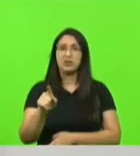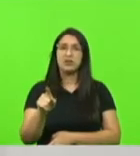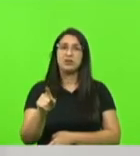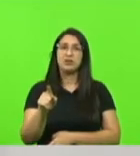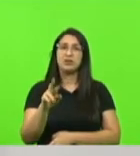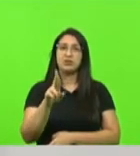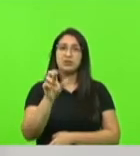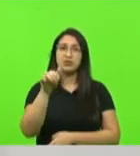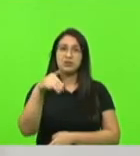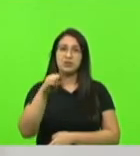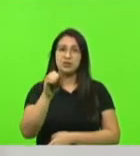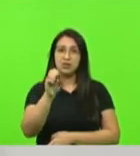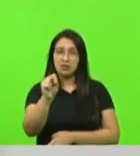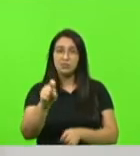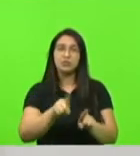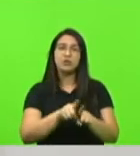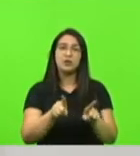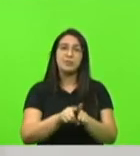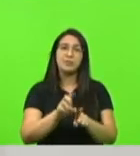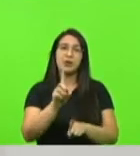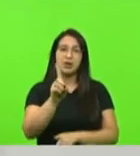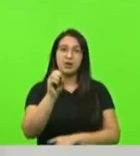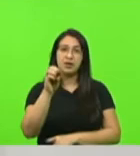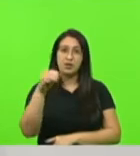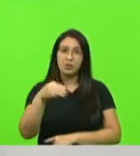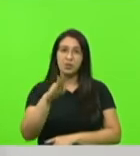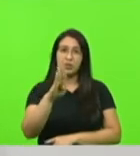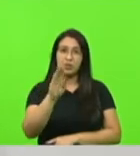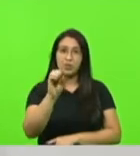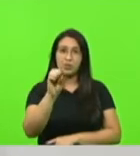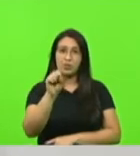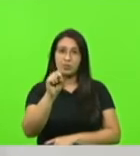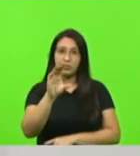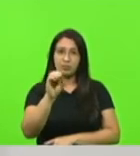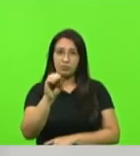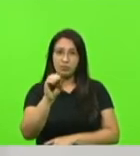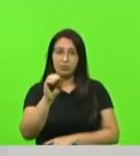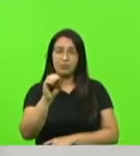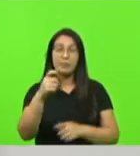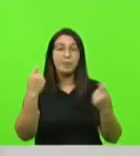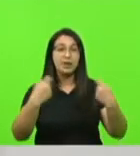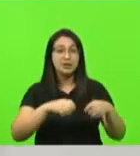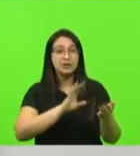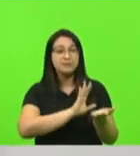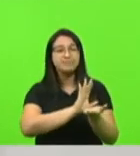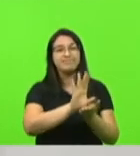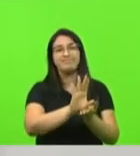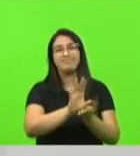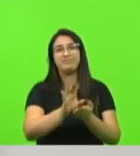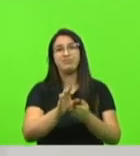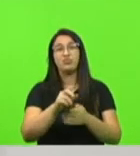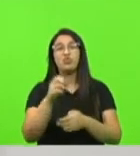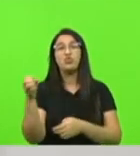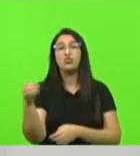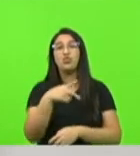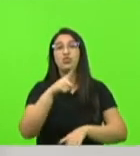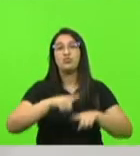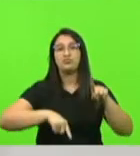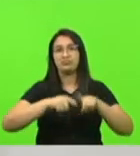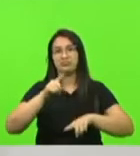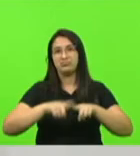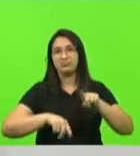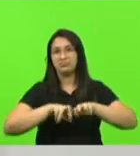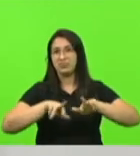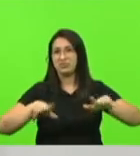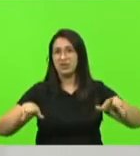O Hospital Dom Bosco precisa de investimentos em novos equipamentos. O Hospital Oase, que